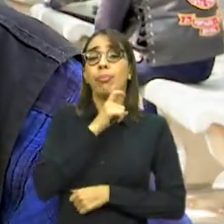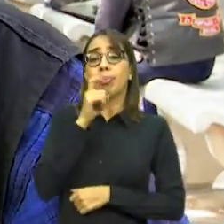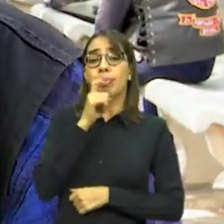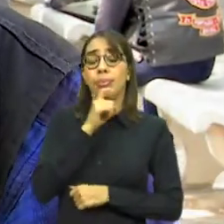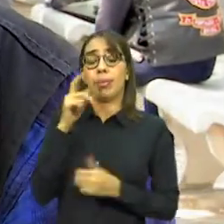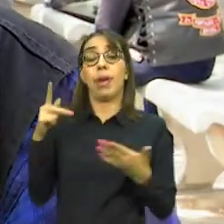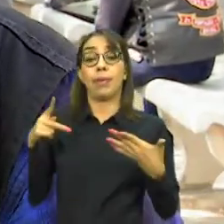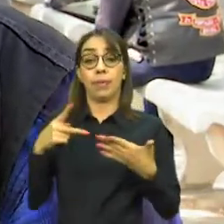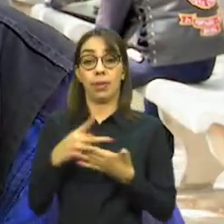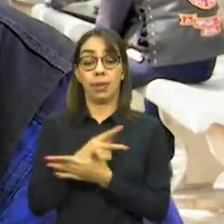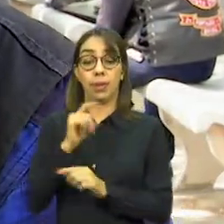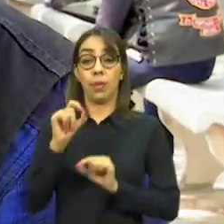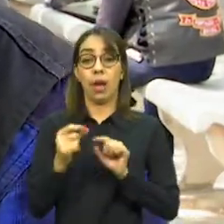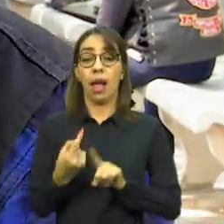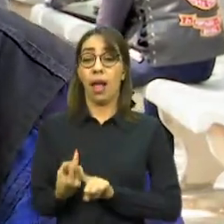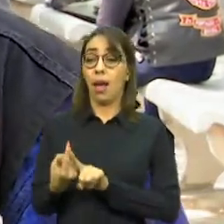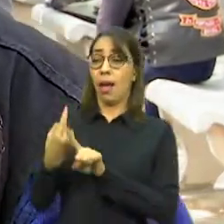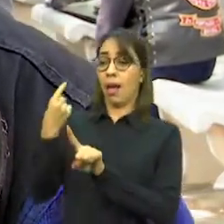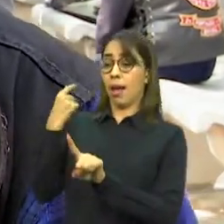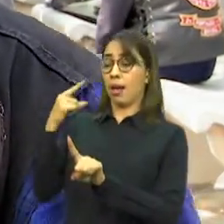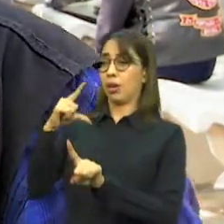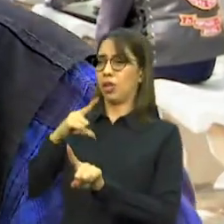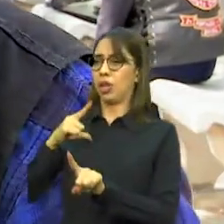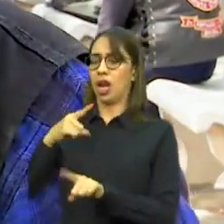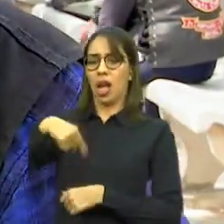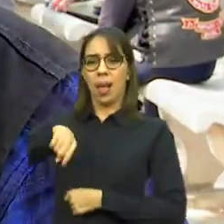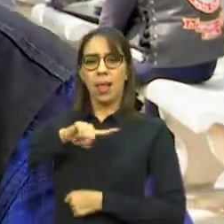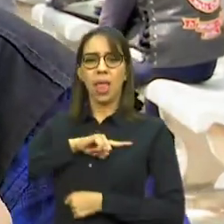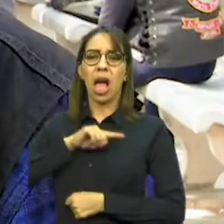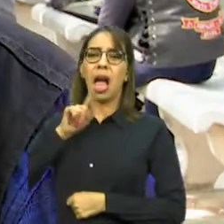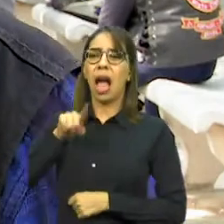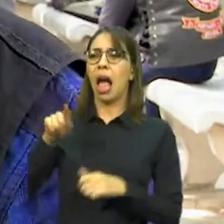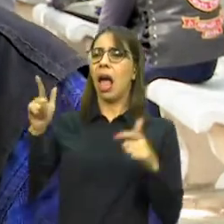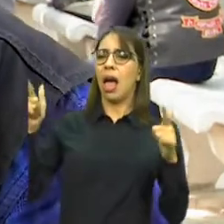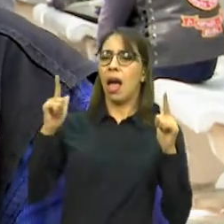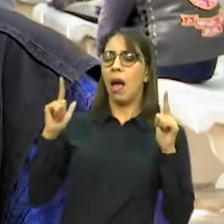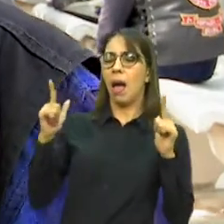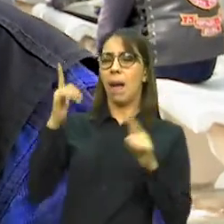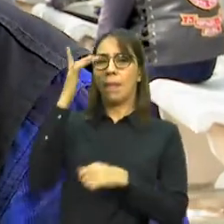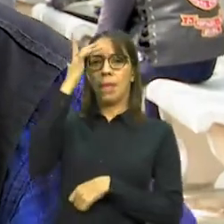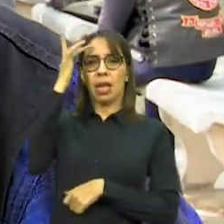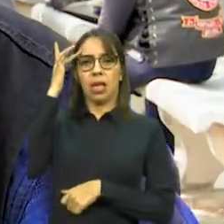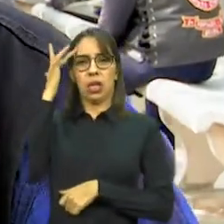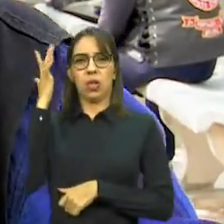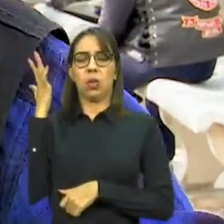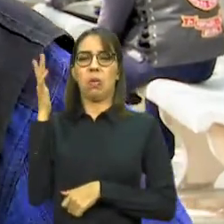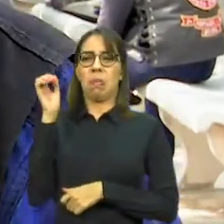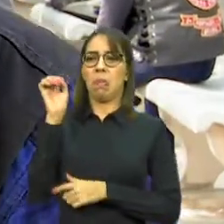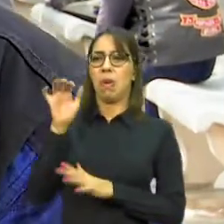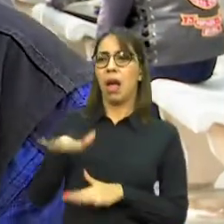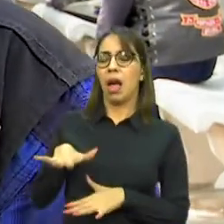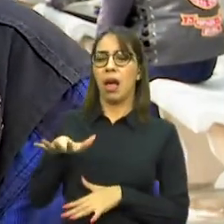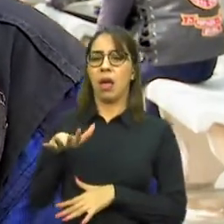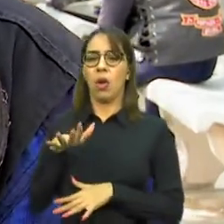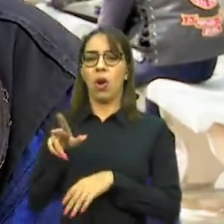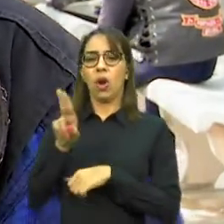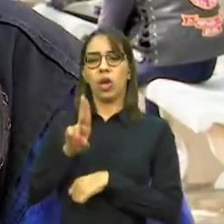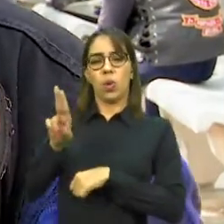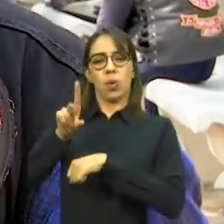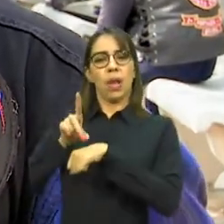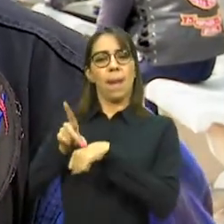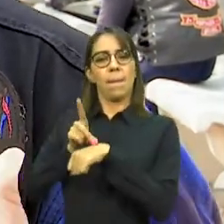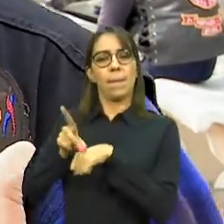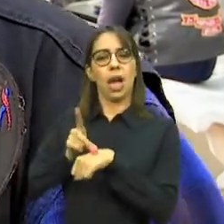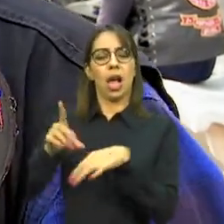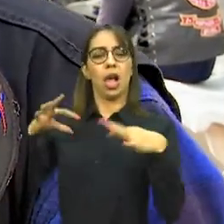primórdios, sendo vistos como baderneiros, né? Pessoas assim, quem são esses caras de preto? É, muito